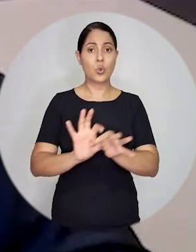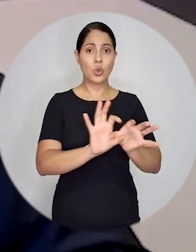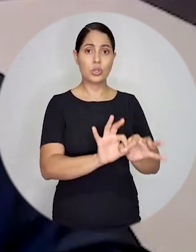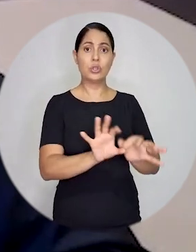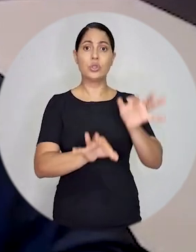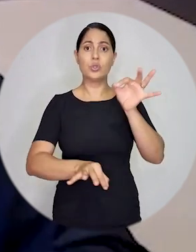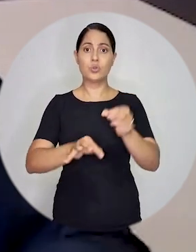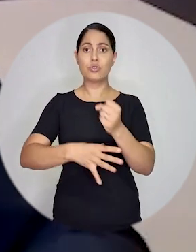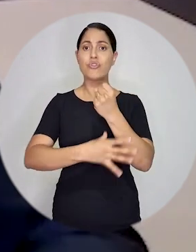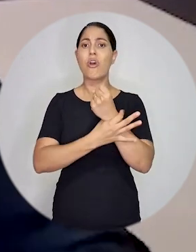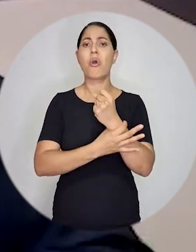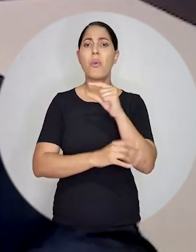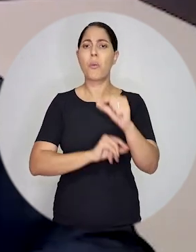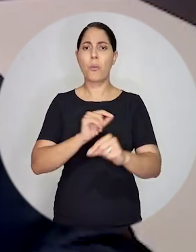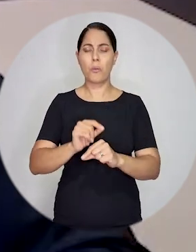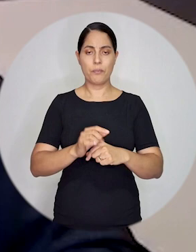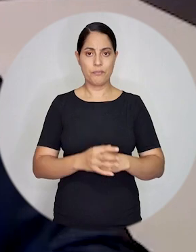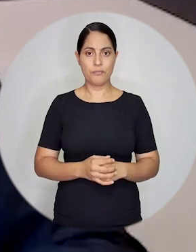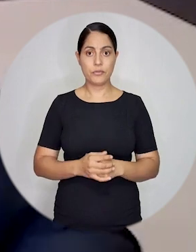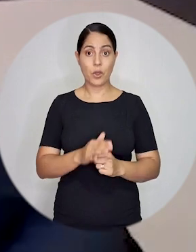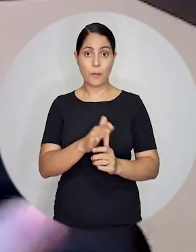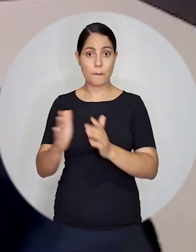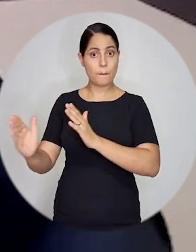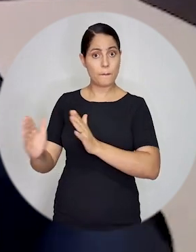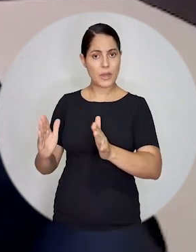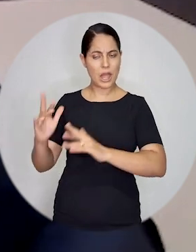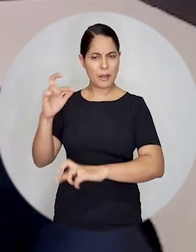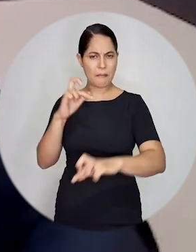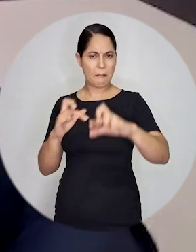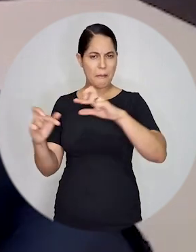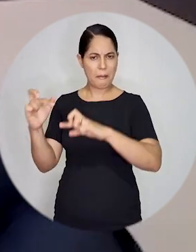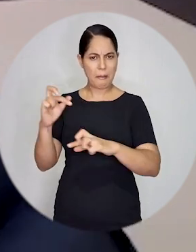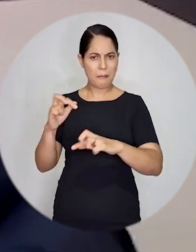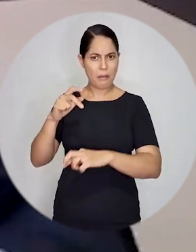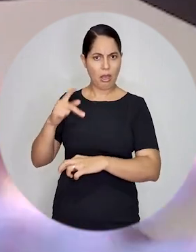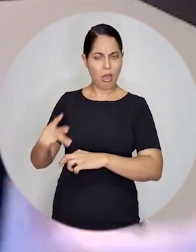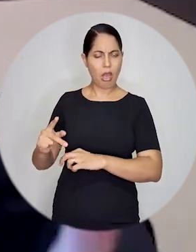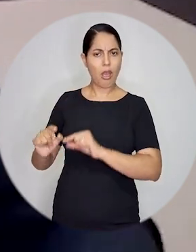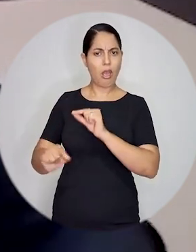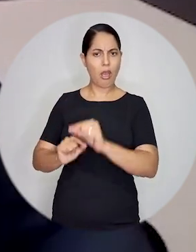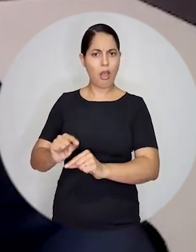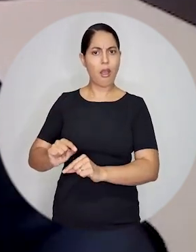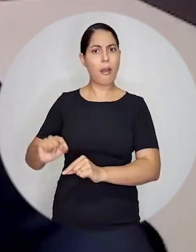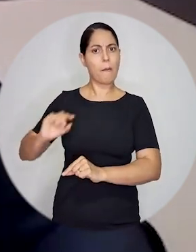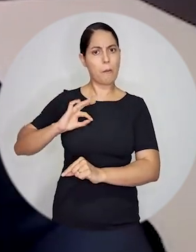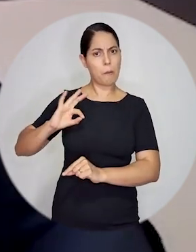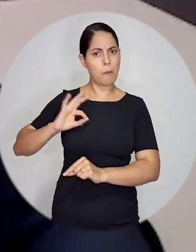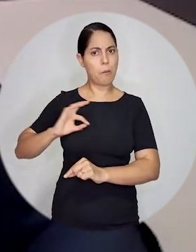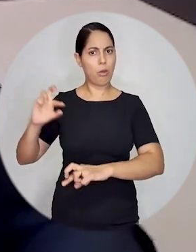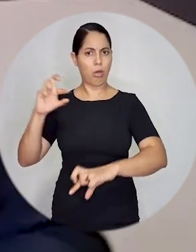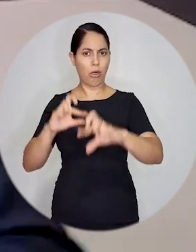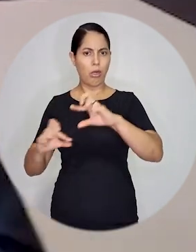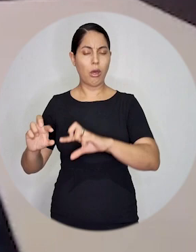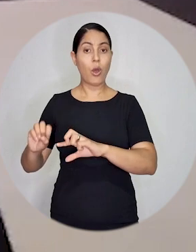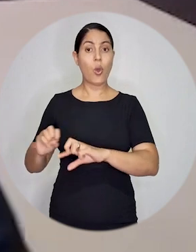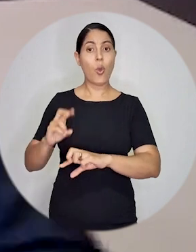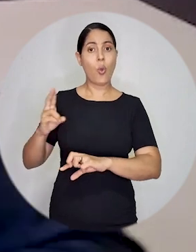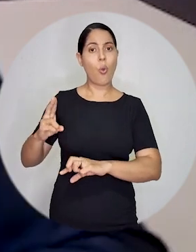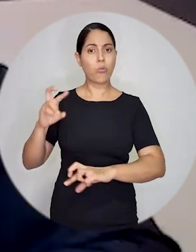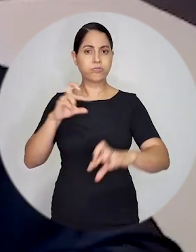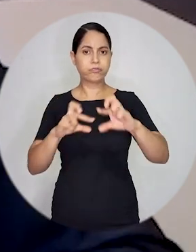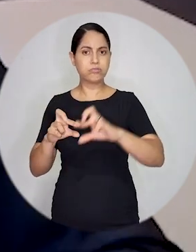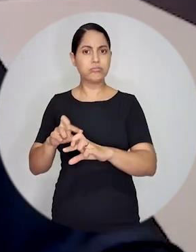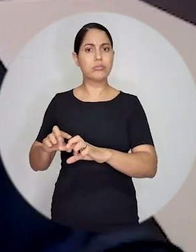juiz de garantias, tudo aquilo que ocorrer na fase de investigação, na fase do inquérito policial ou na fase